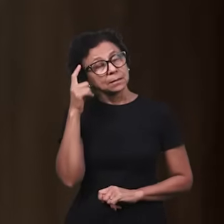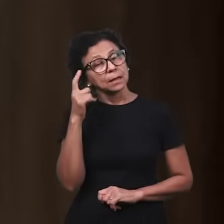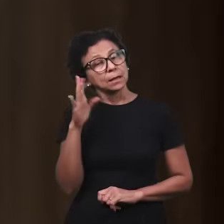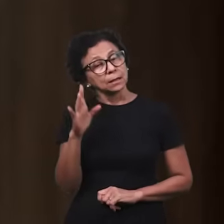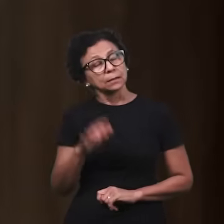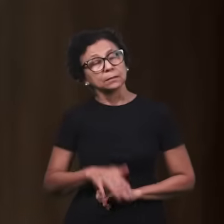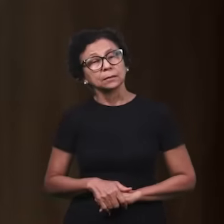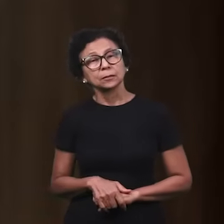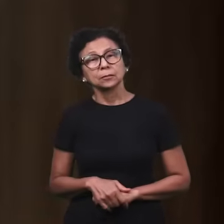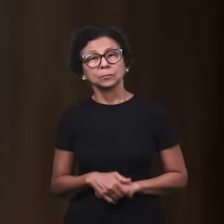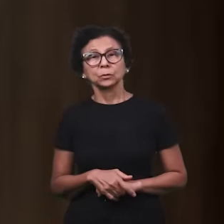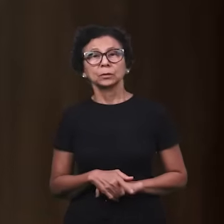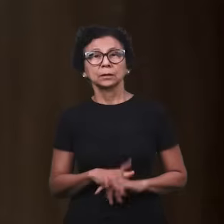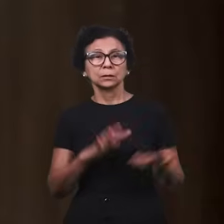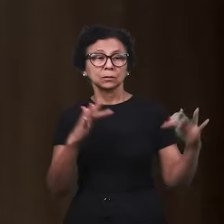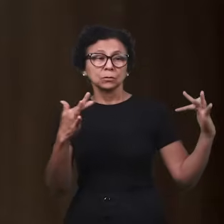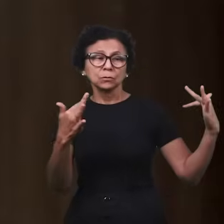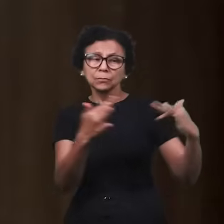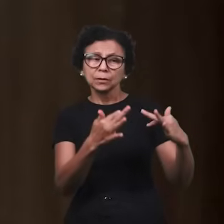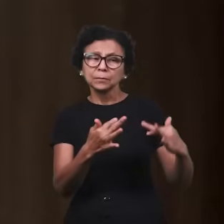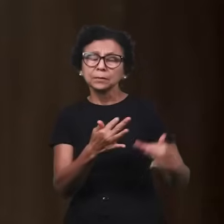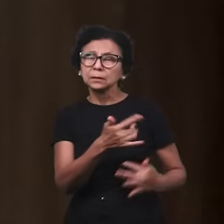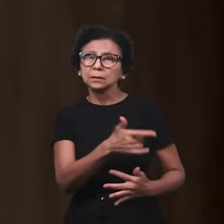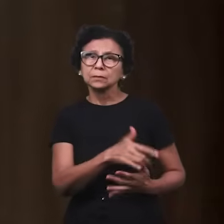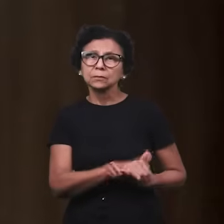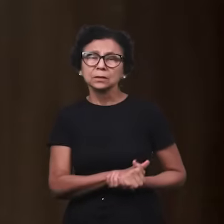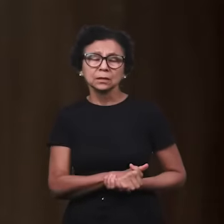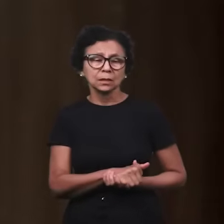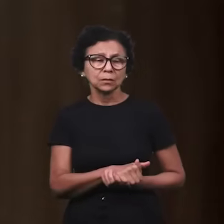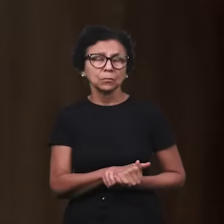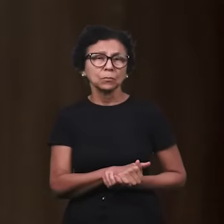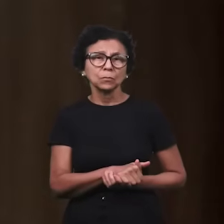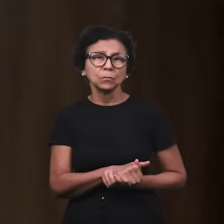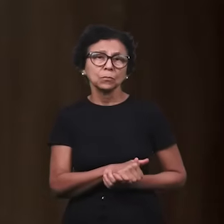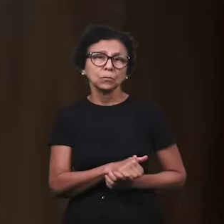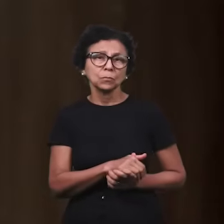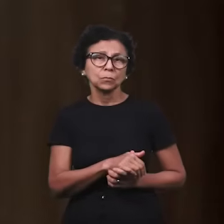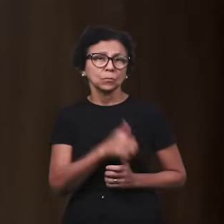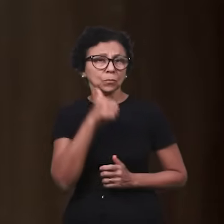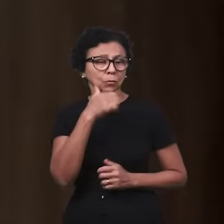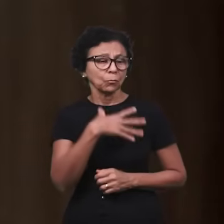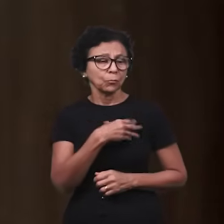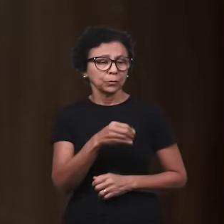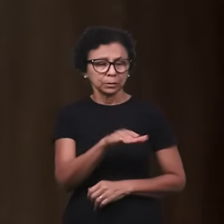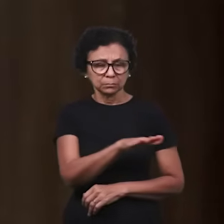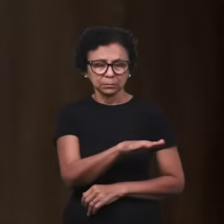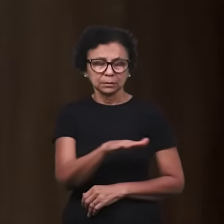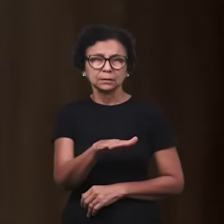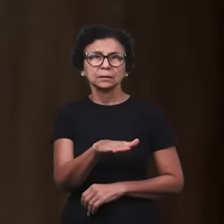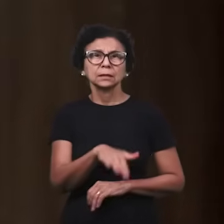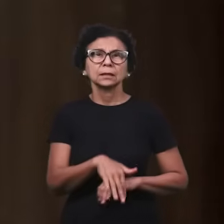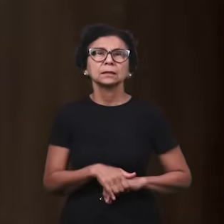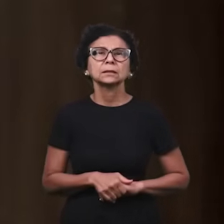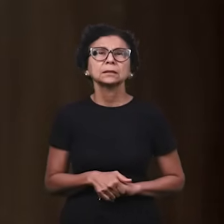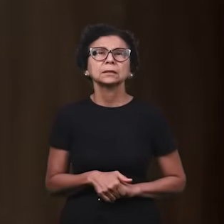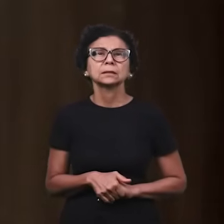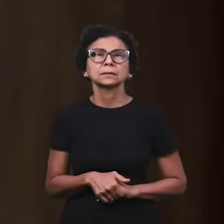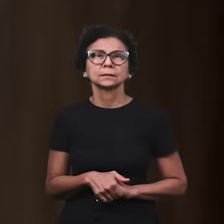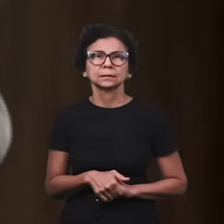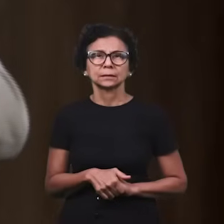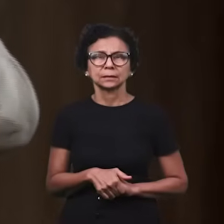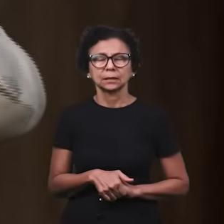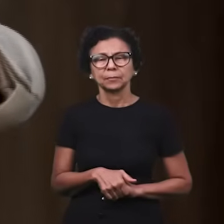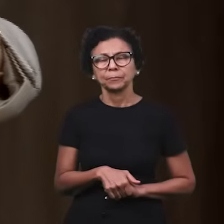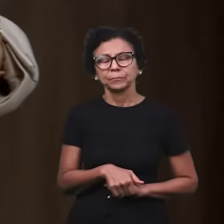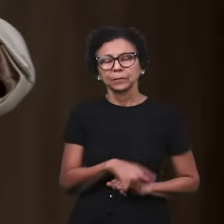porque era uma família onde o filho, mas um filho, uma criança, foi para o quarto orar, estava todo mundo conversando, estava